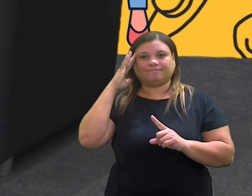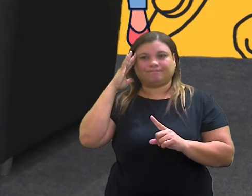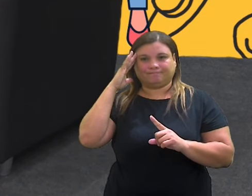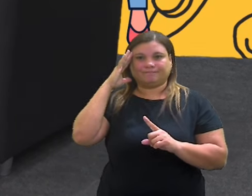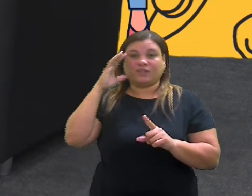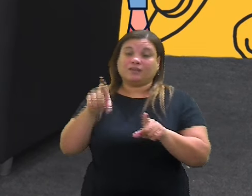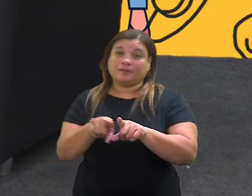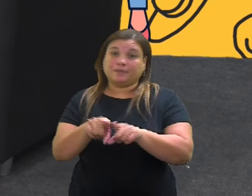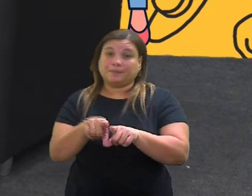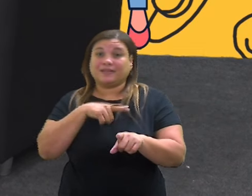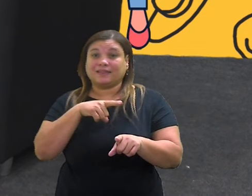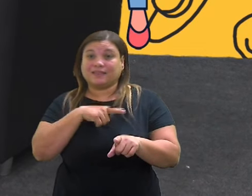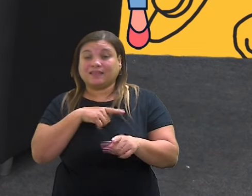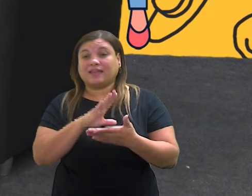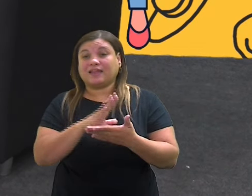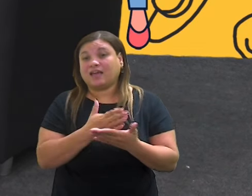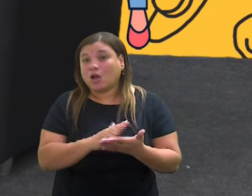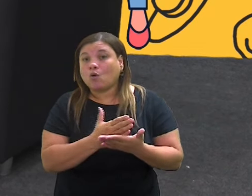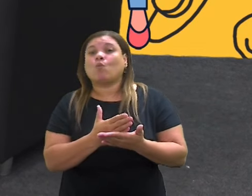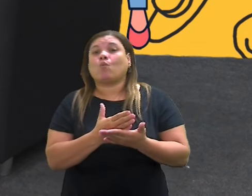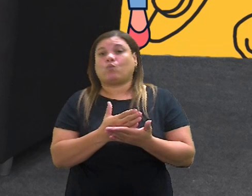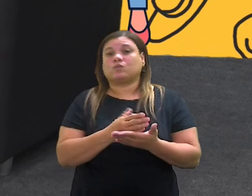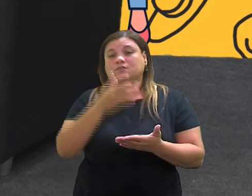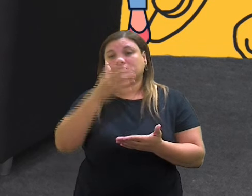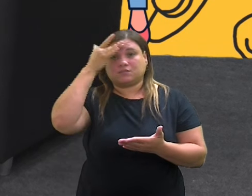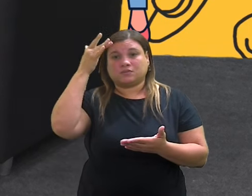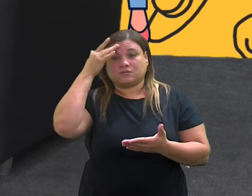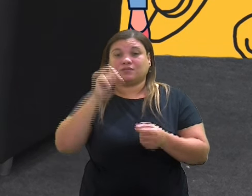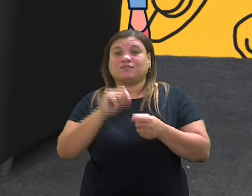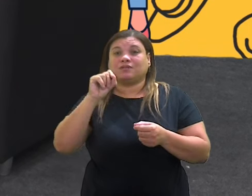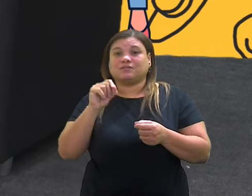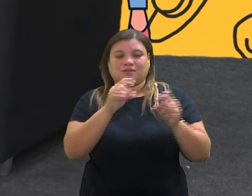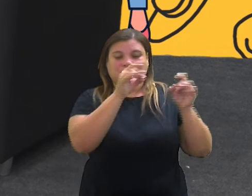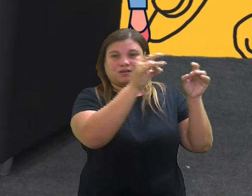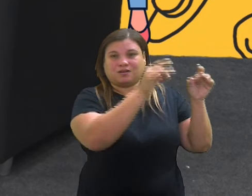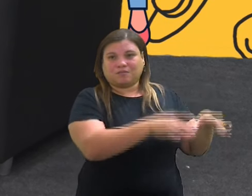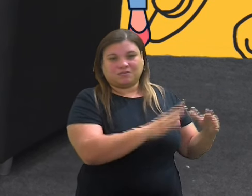num canto, ele fica lá sem alimento, sem água, sem os devidos cuidados.